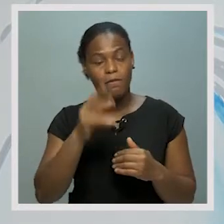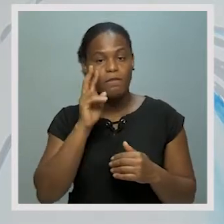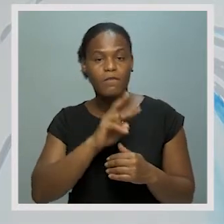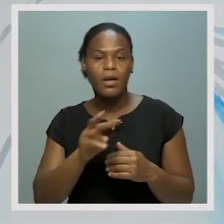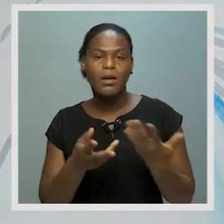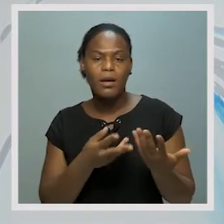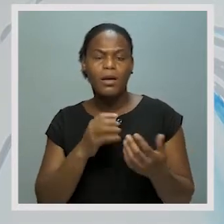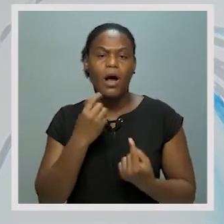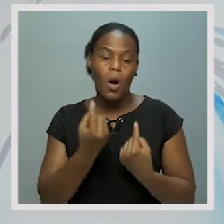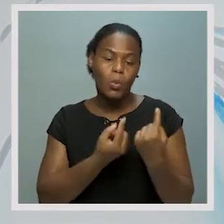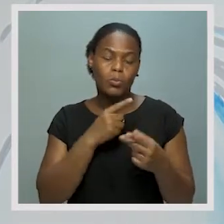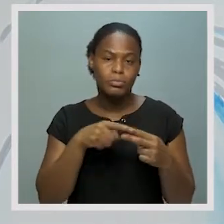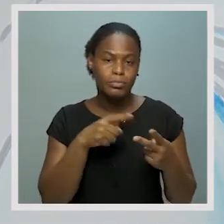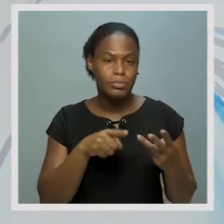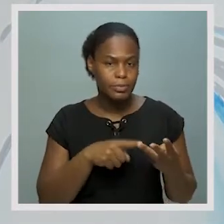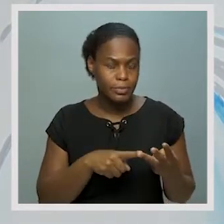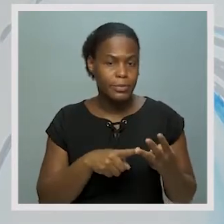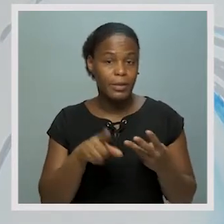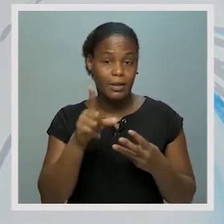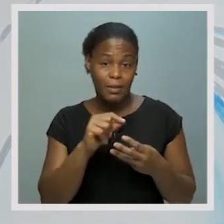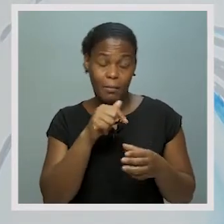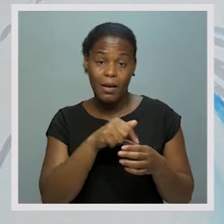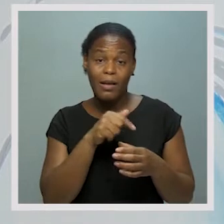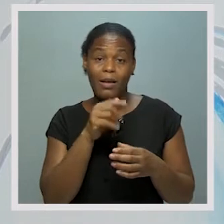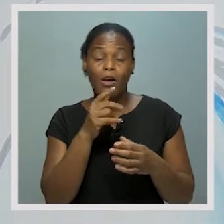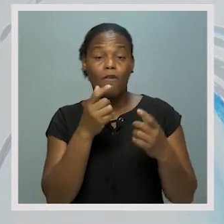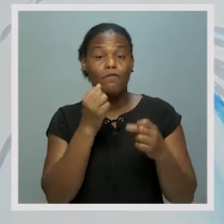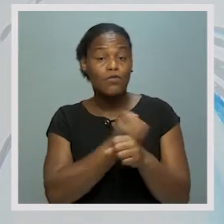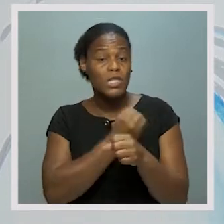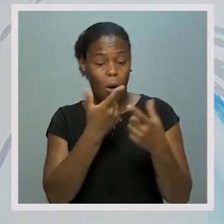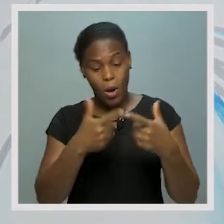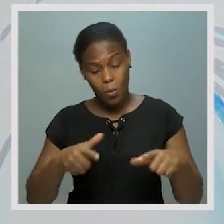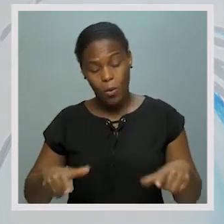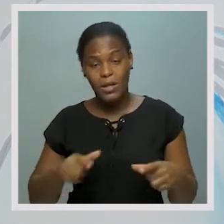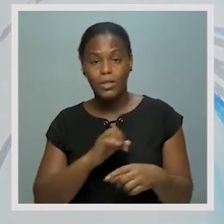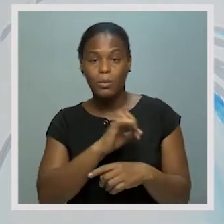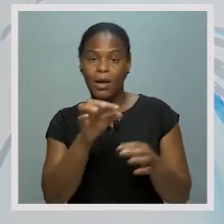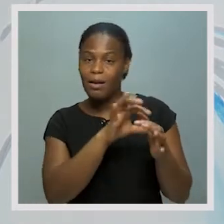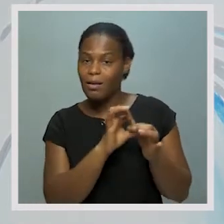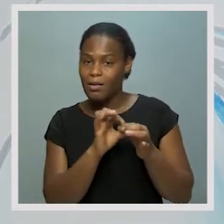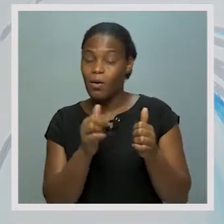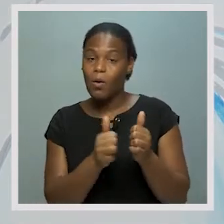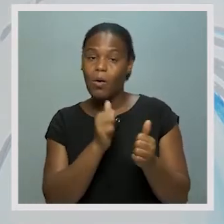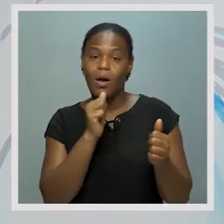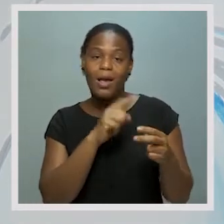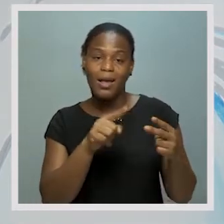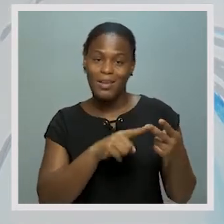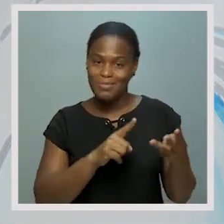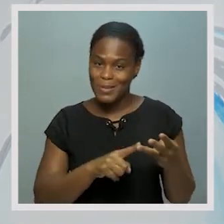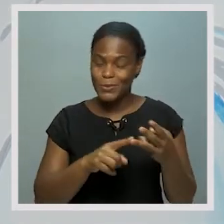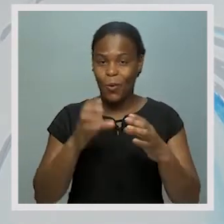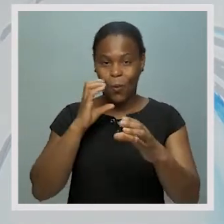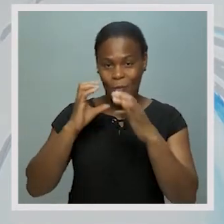vamos ver alguns elementos também da função de linguagem, a sua relação com os